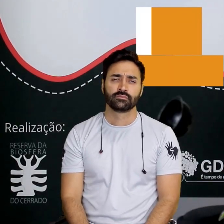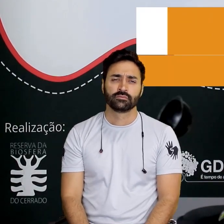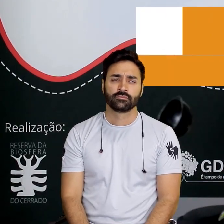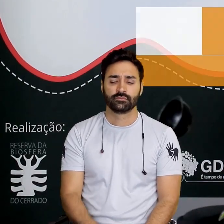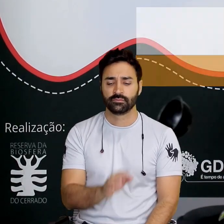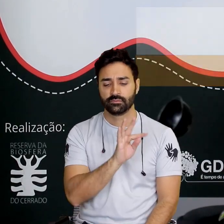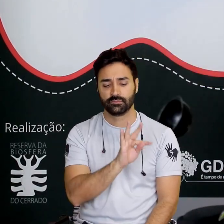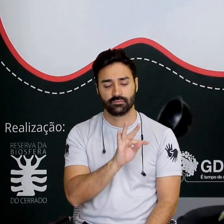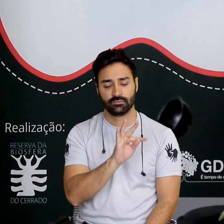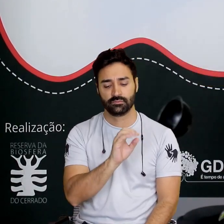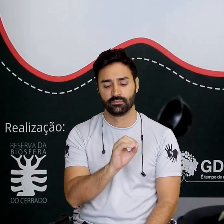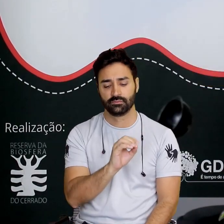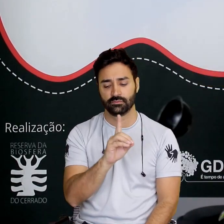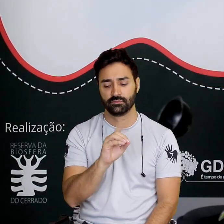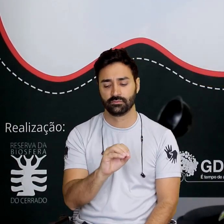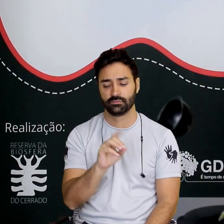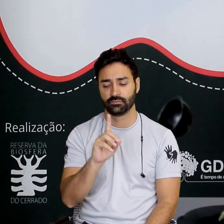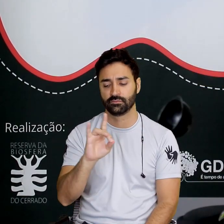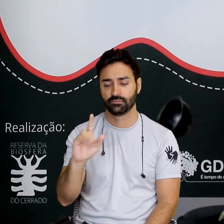dia.